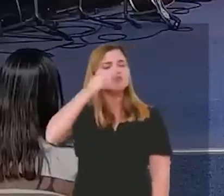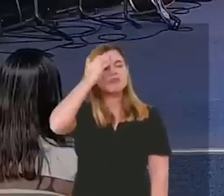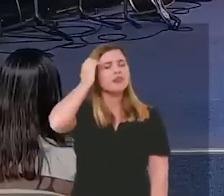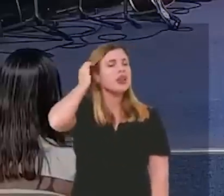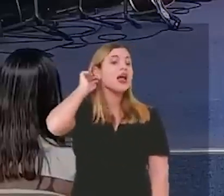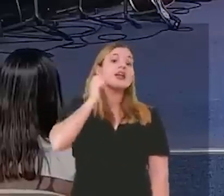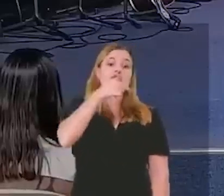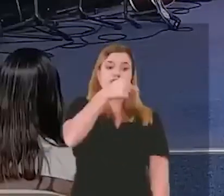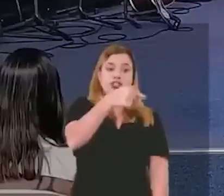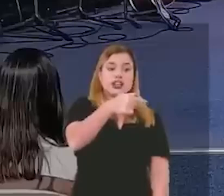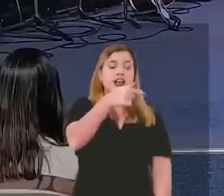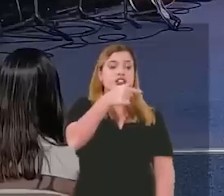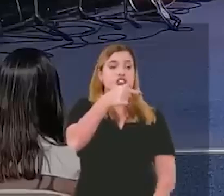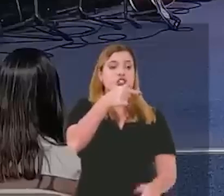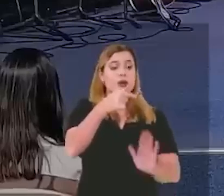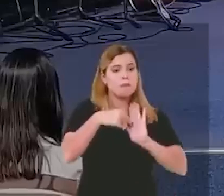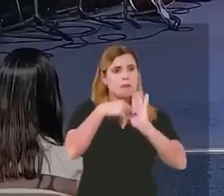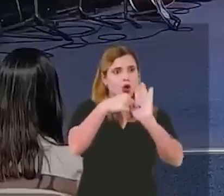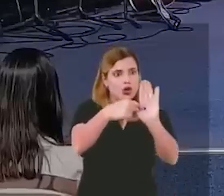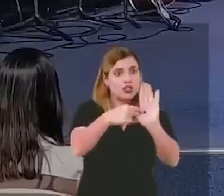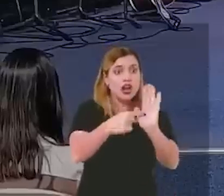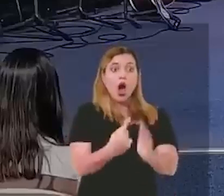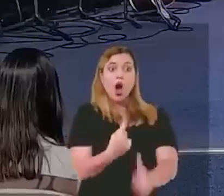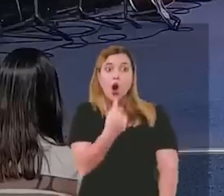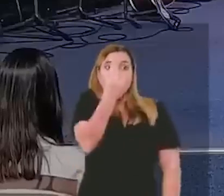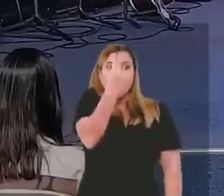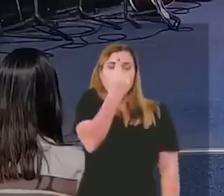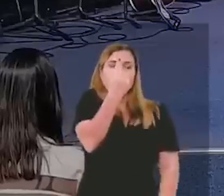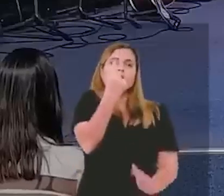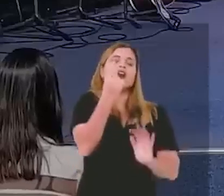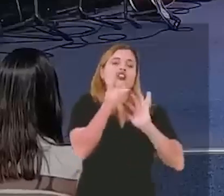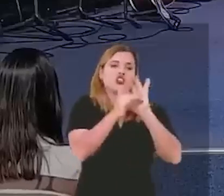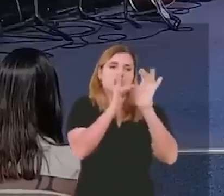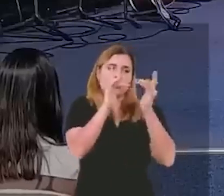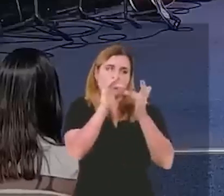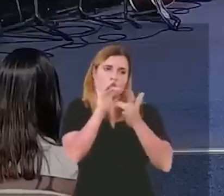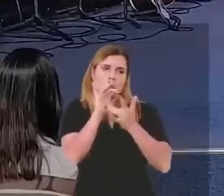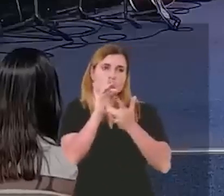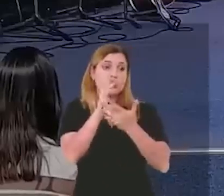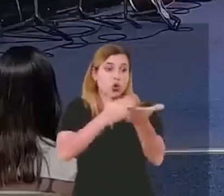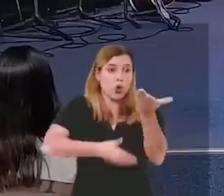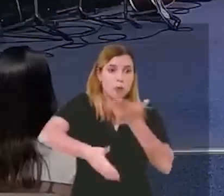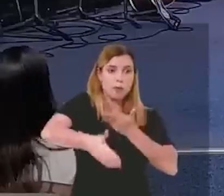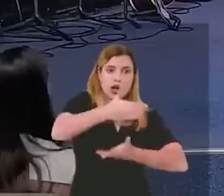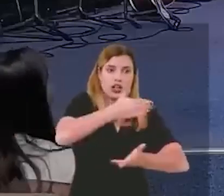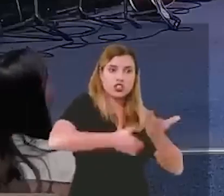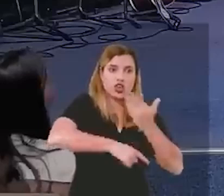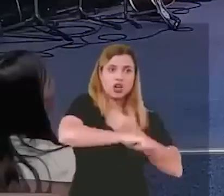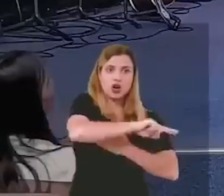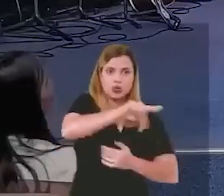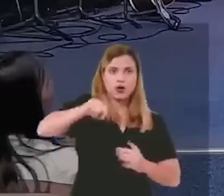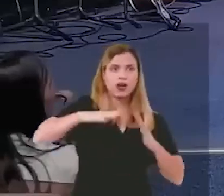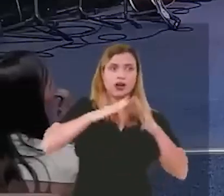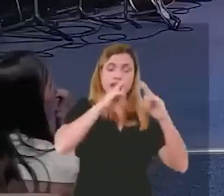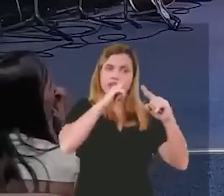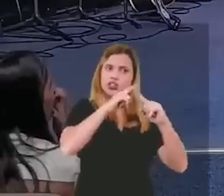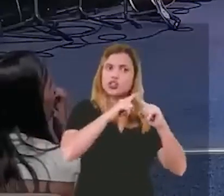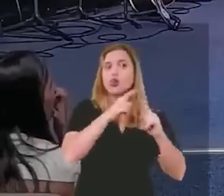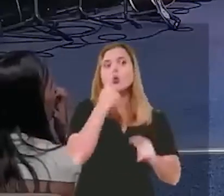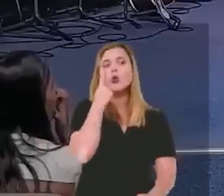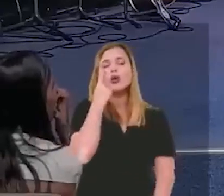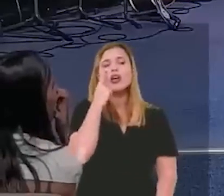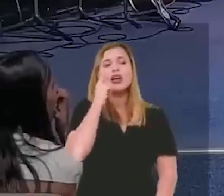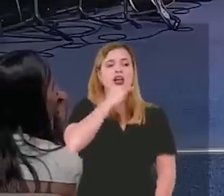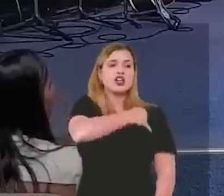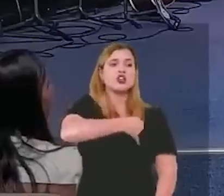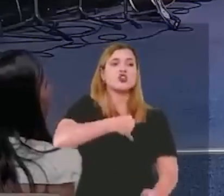Dessas sete declarações, uma Jesus compartilha com a igreja. Só uma. Ele diz em João